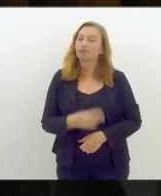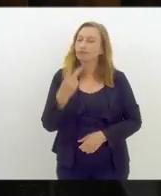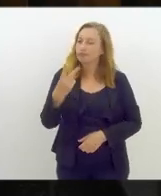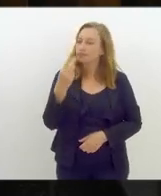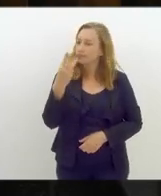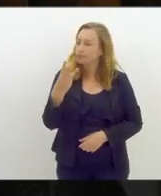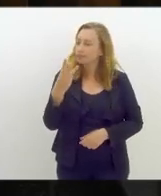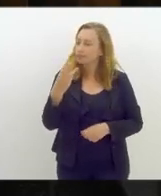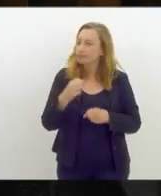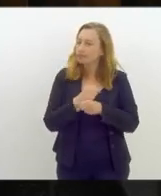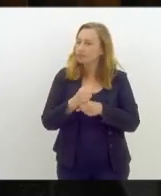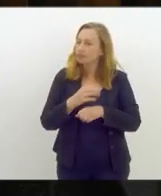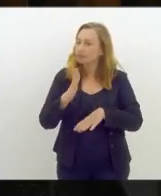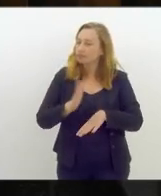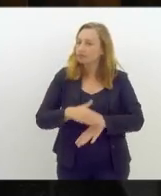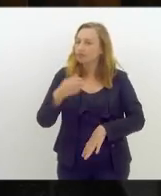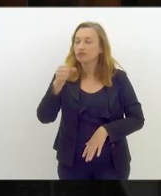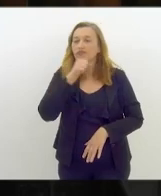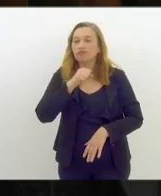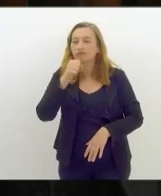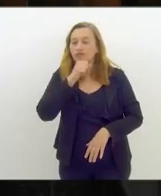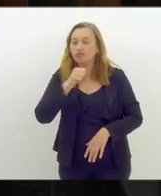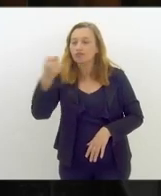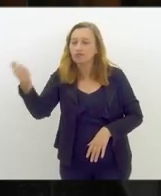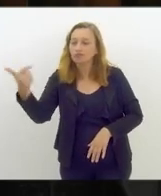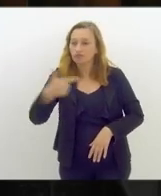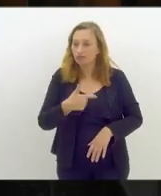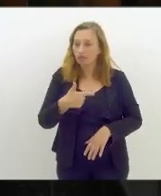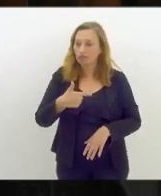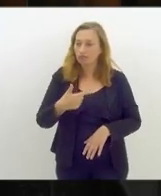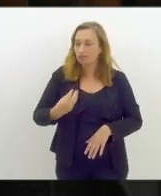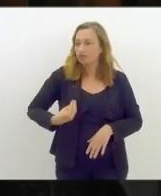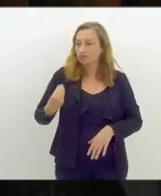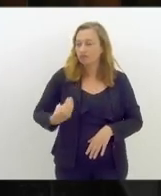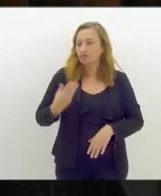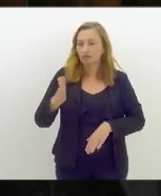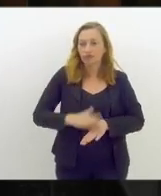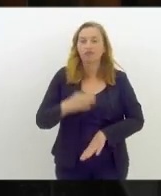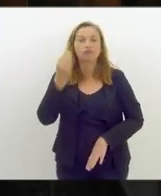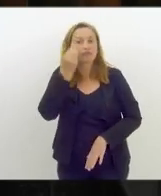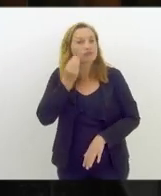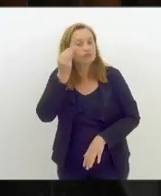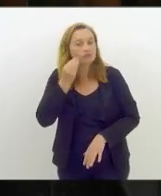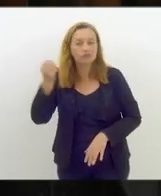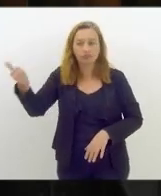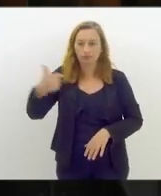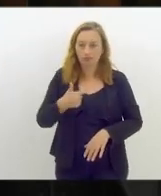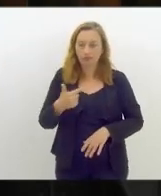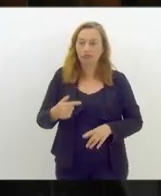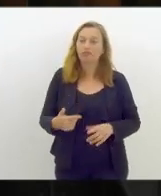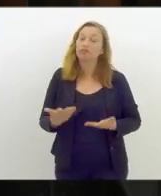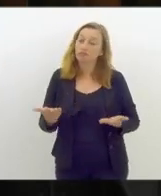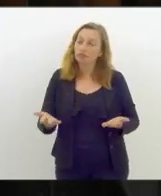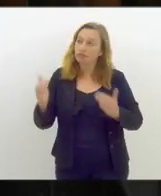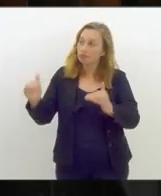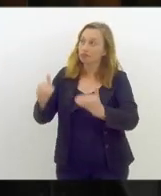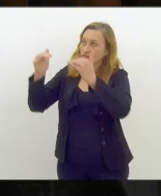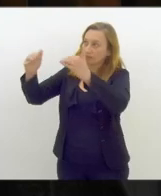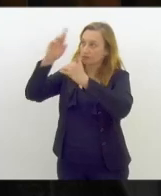2 ou 3 anos a mais que eu, viveu isso até com mais intensidade que eu. Vossa